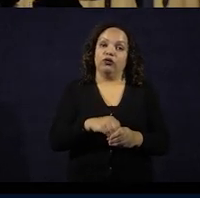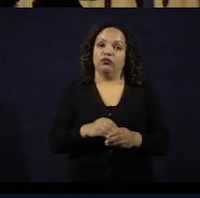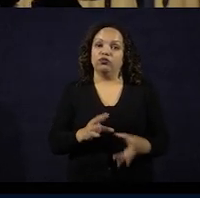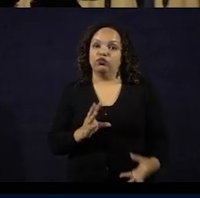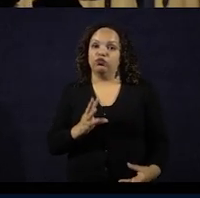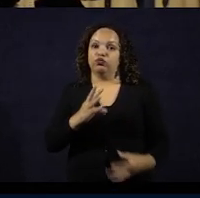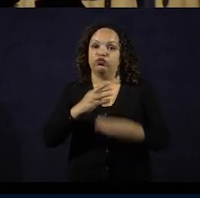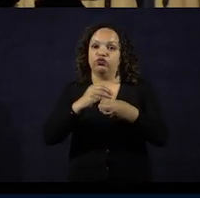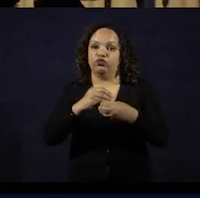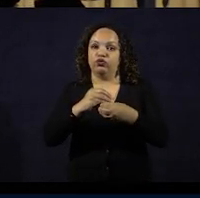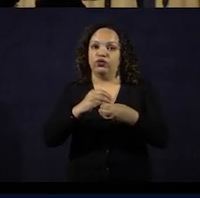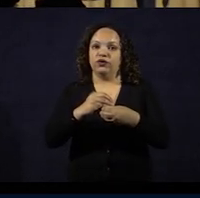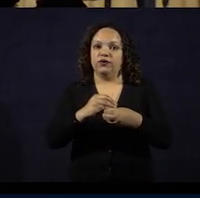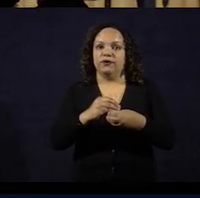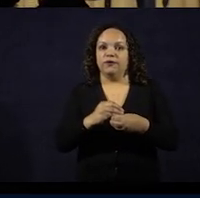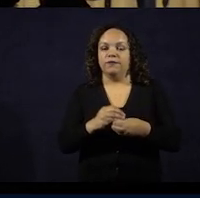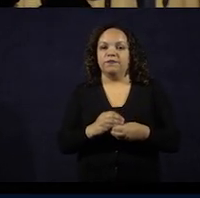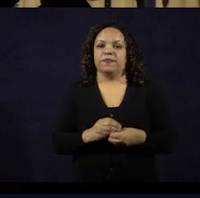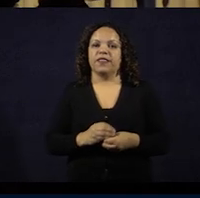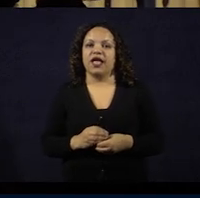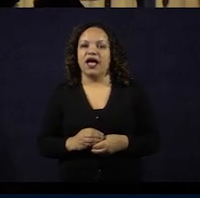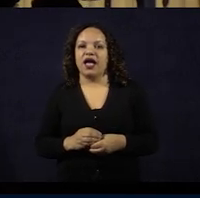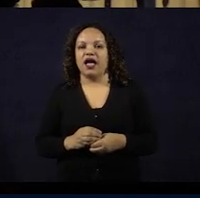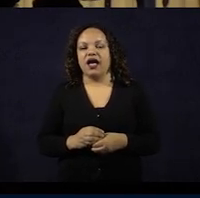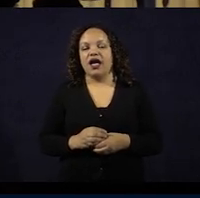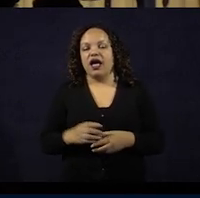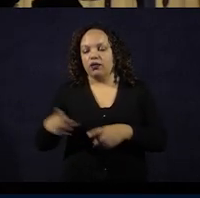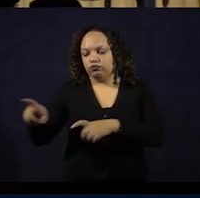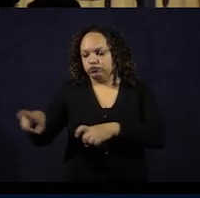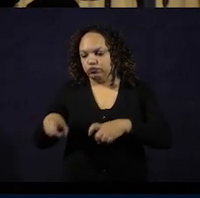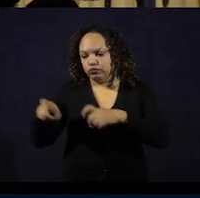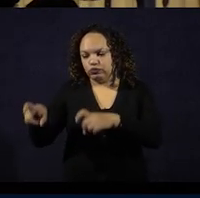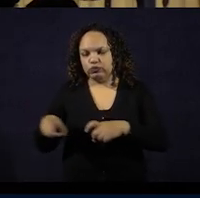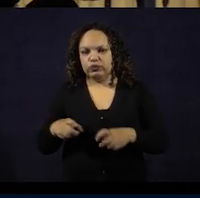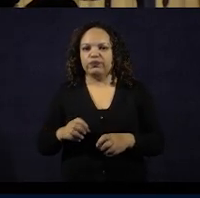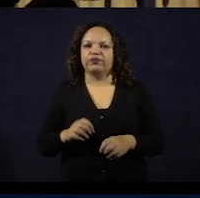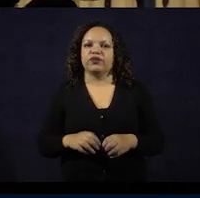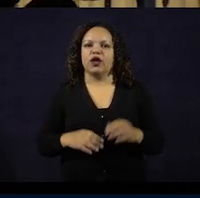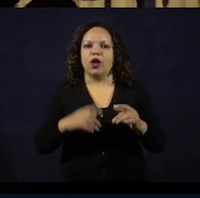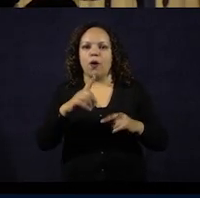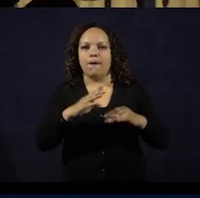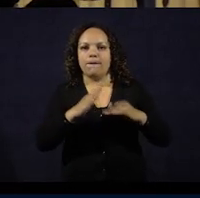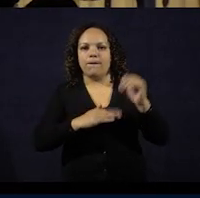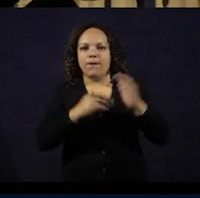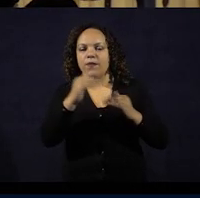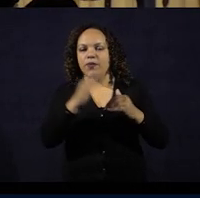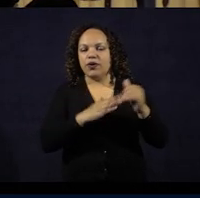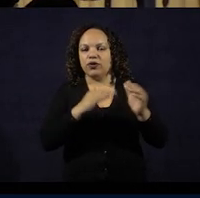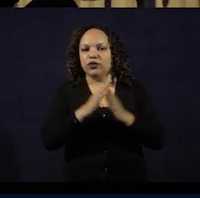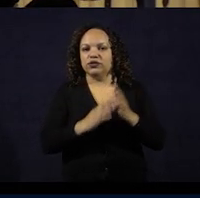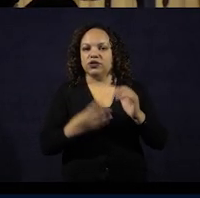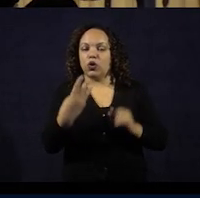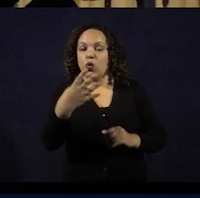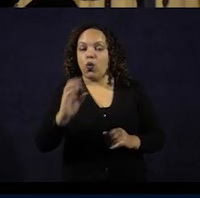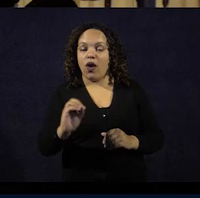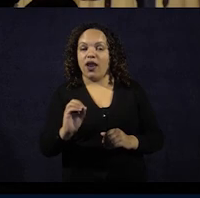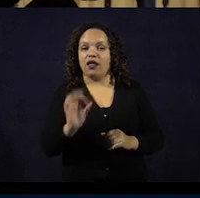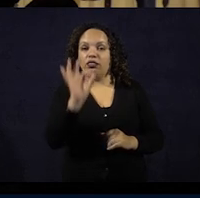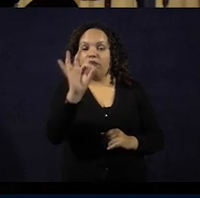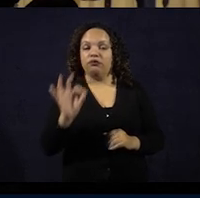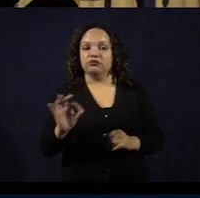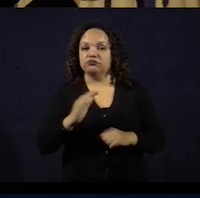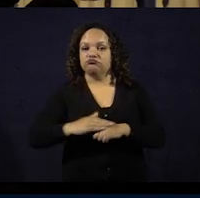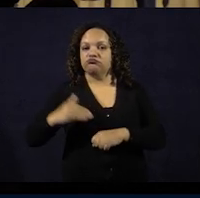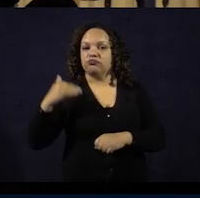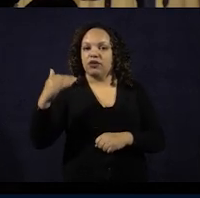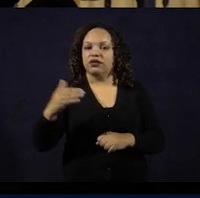floresta é um tremenda vantagem você produzir até 40% a mais e reduzir a emissão